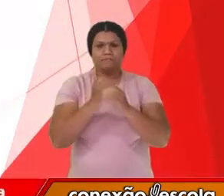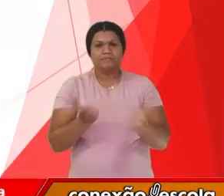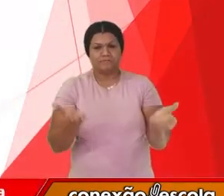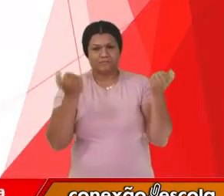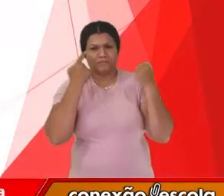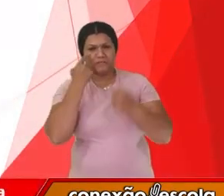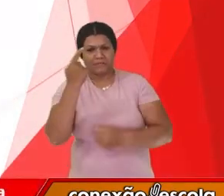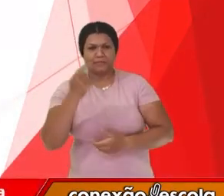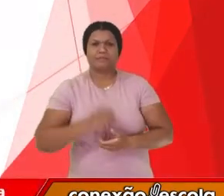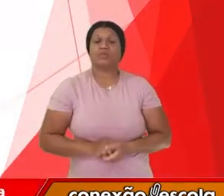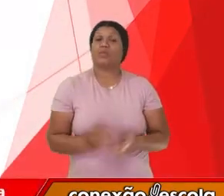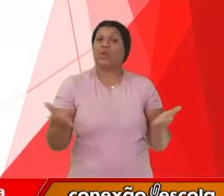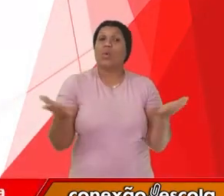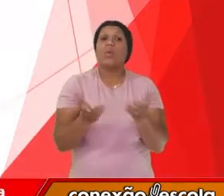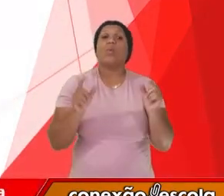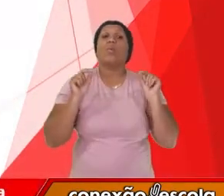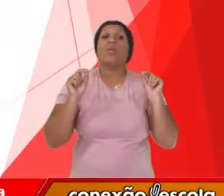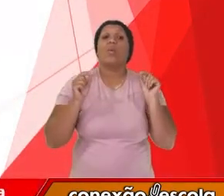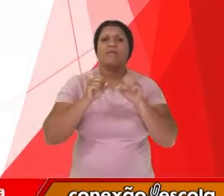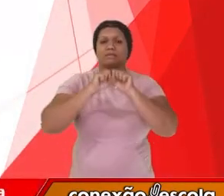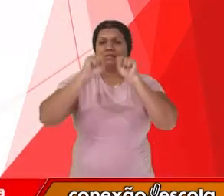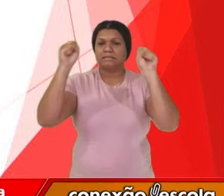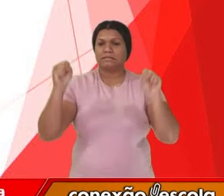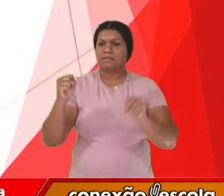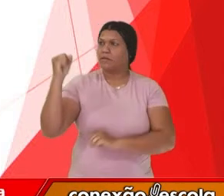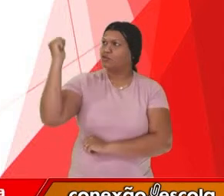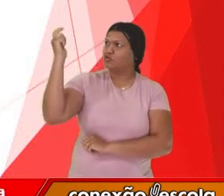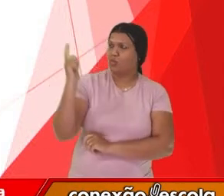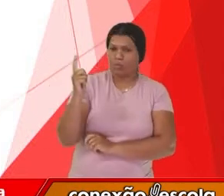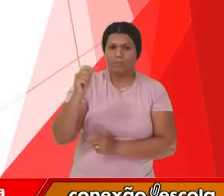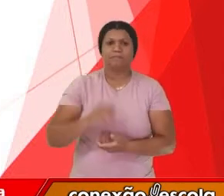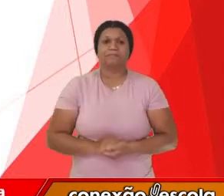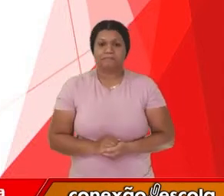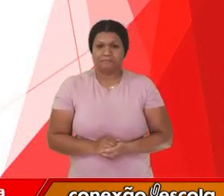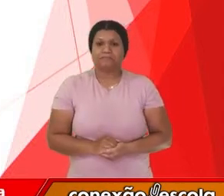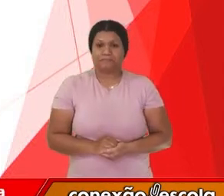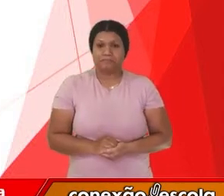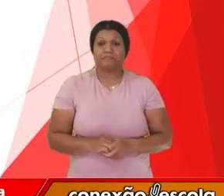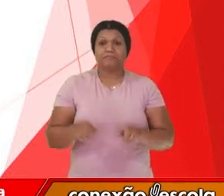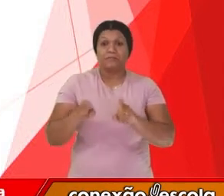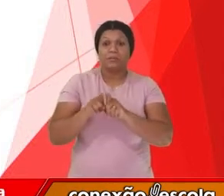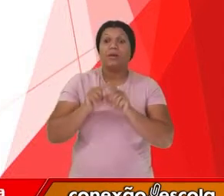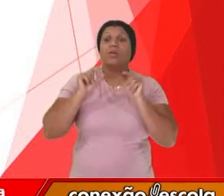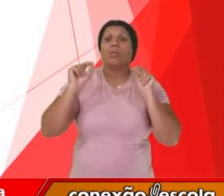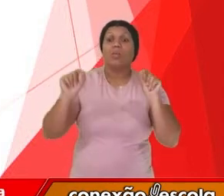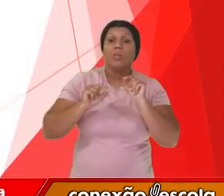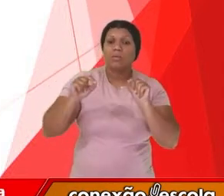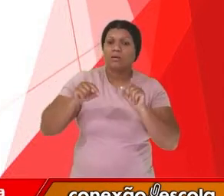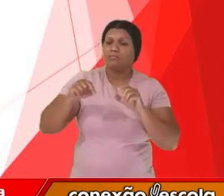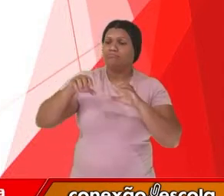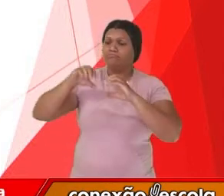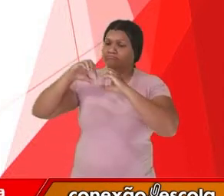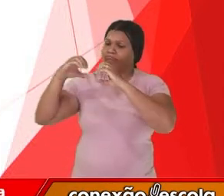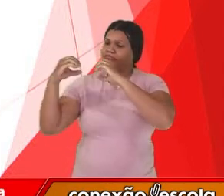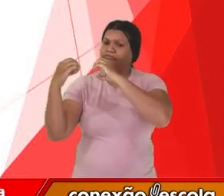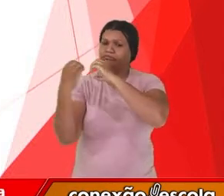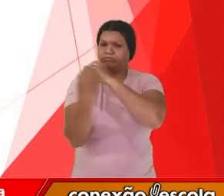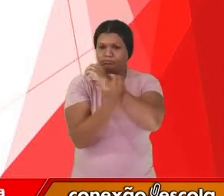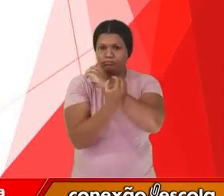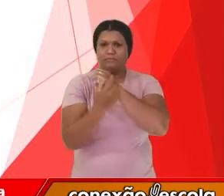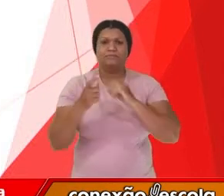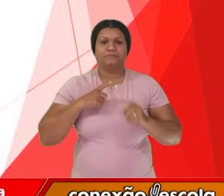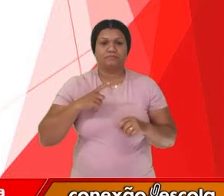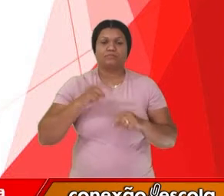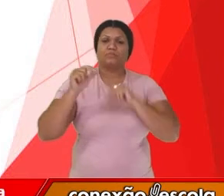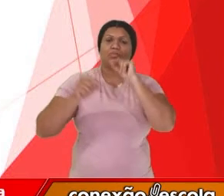Estudaremos hoje sobre o Sistema Solar, sobre os planetas que o compõem, sobre o que